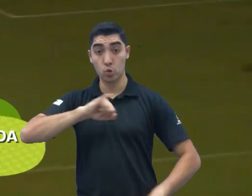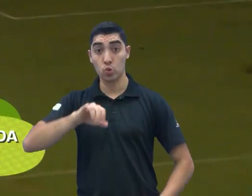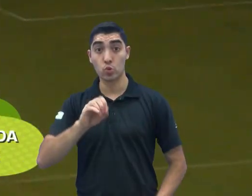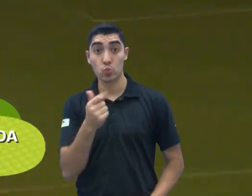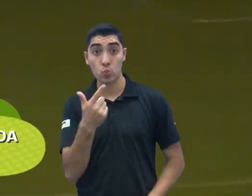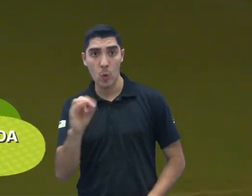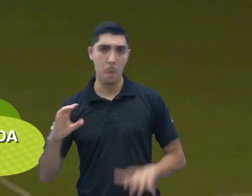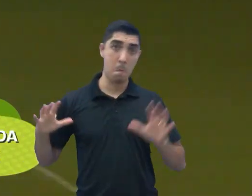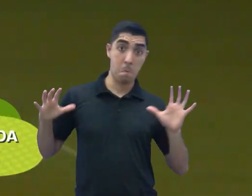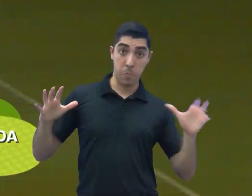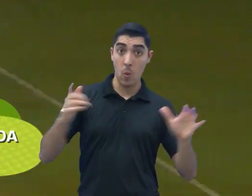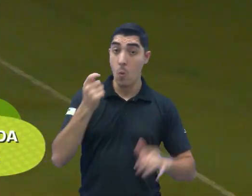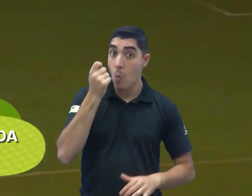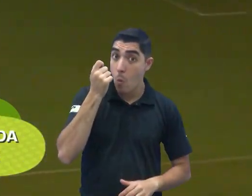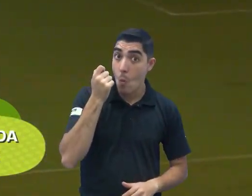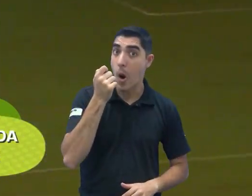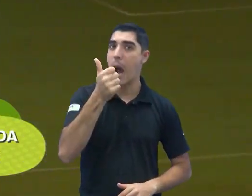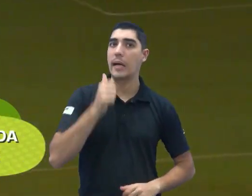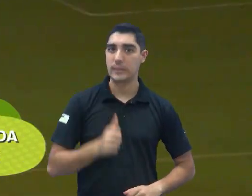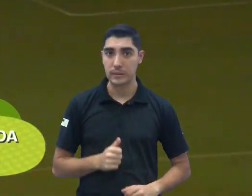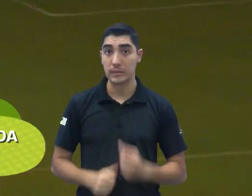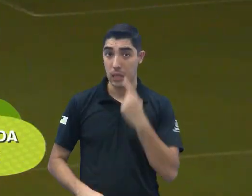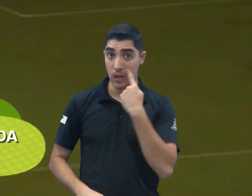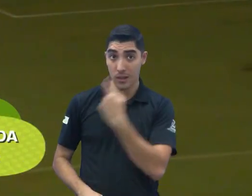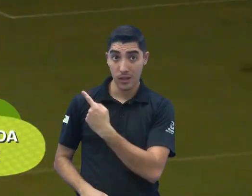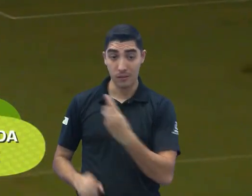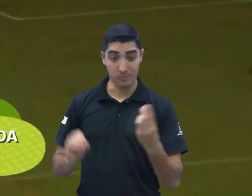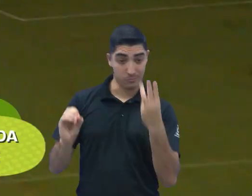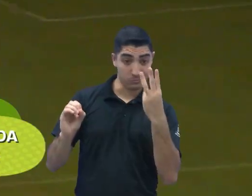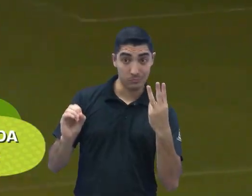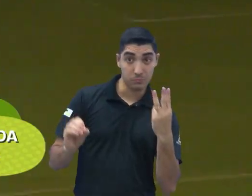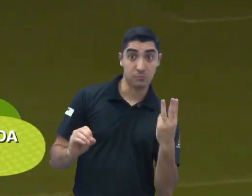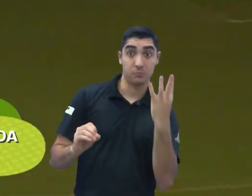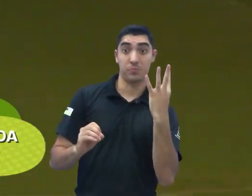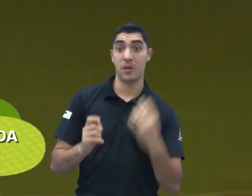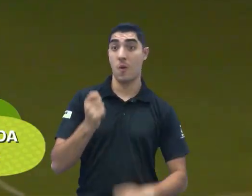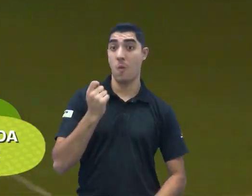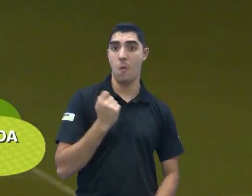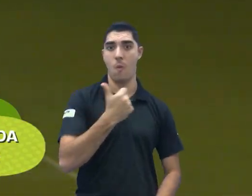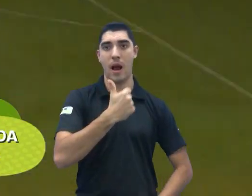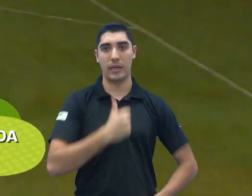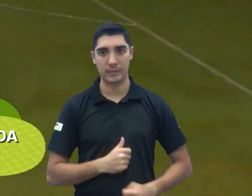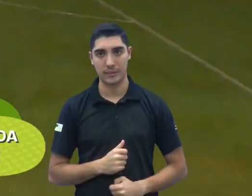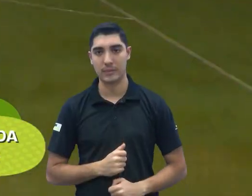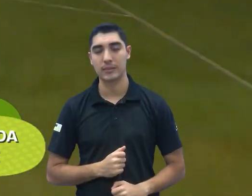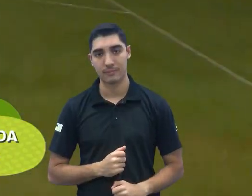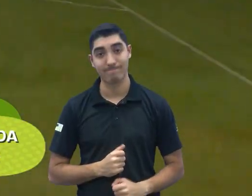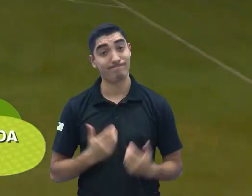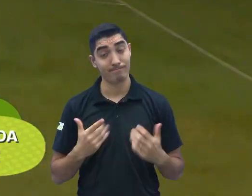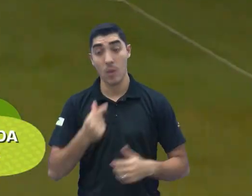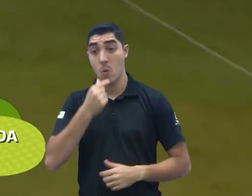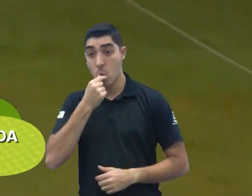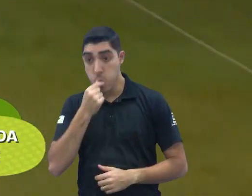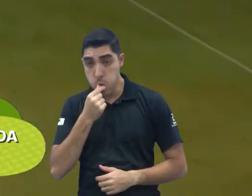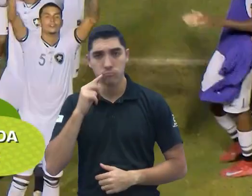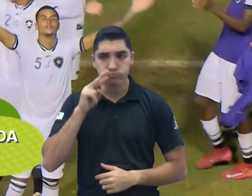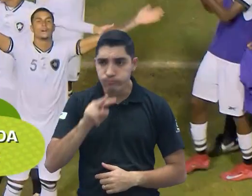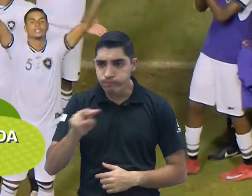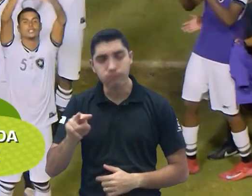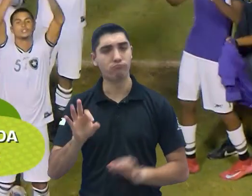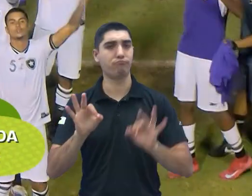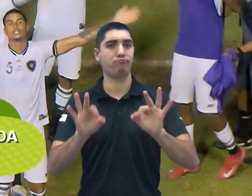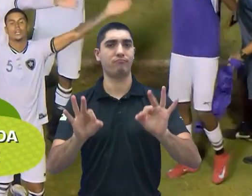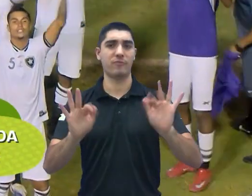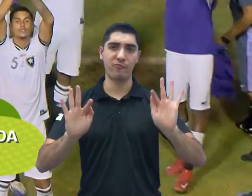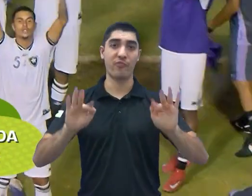jogo, os cariocas teriam transformado a vitória em goleada. Quando o juiz encerrou a partida,